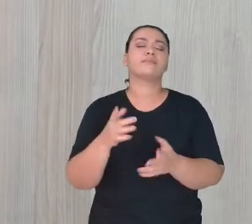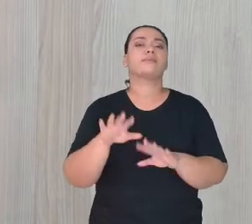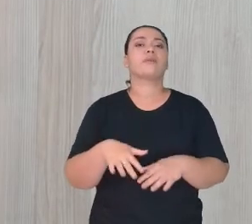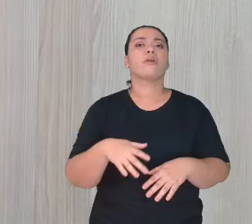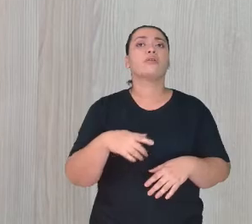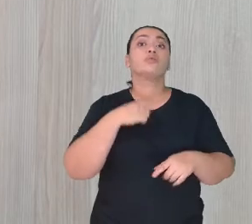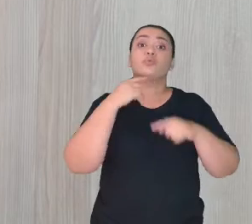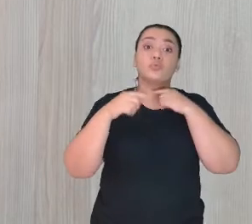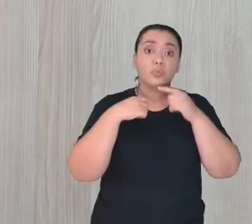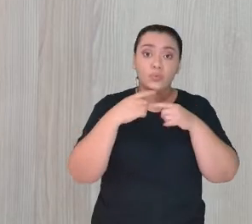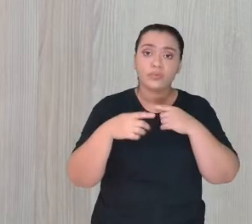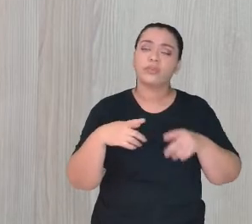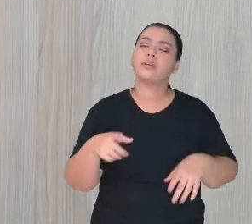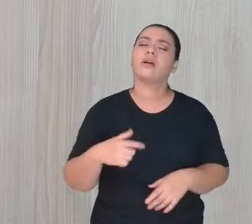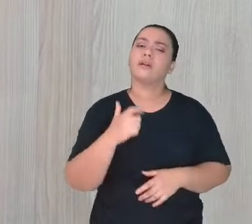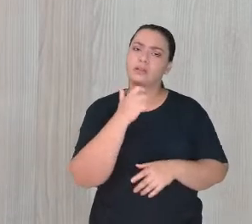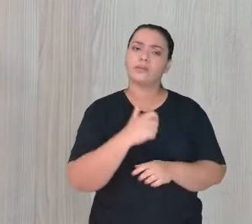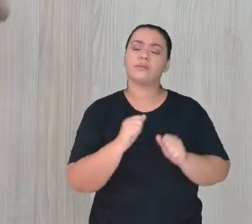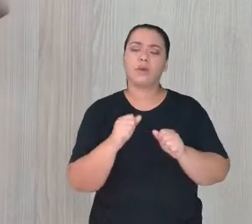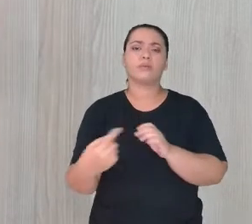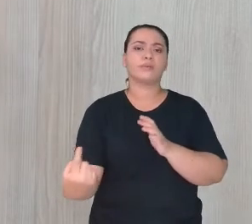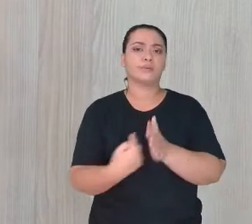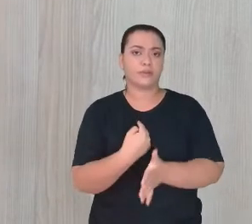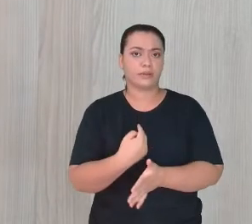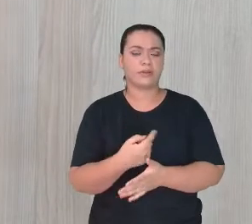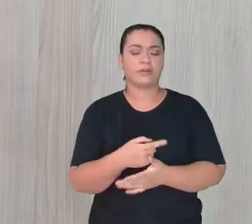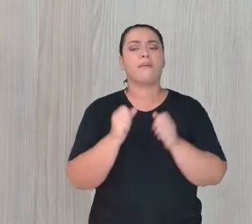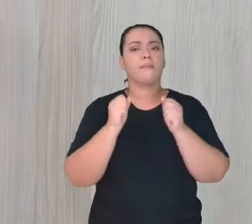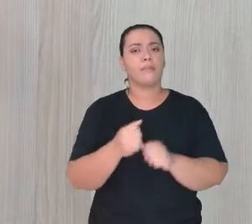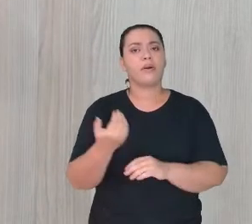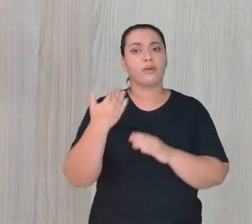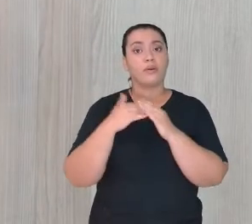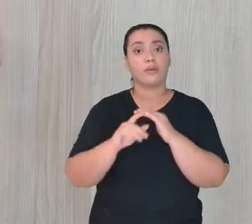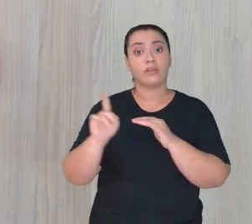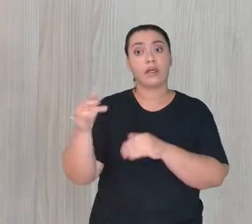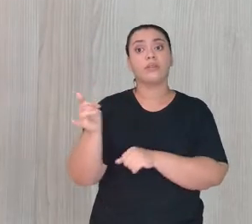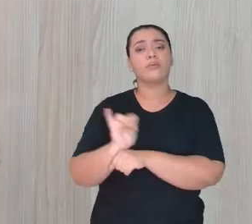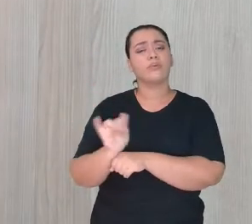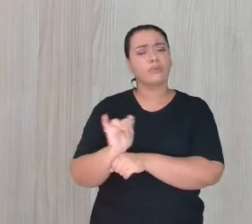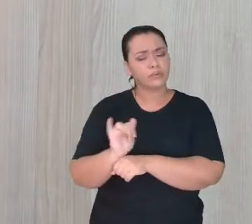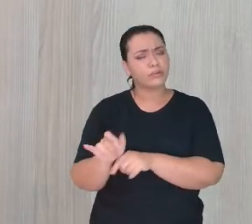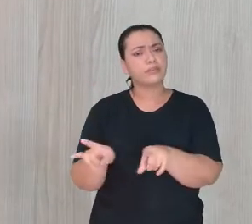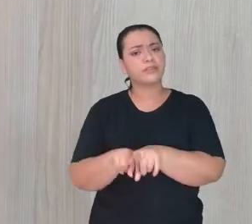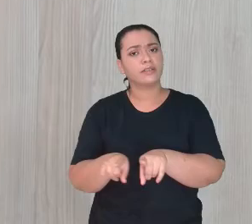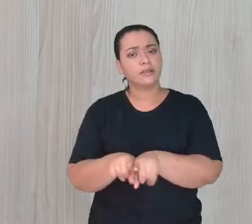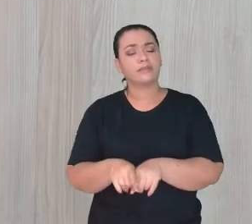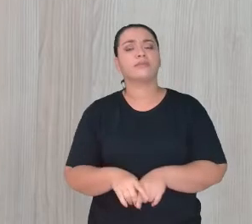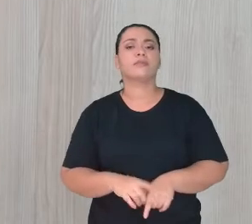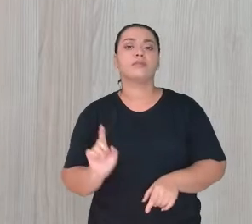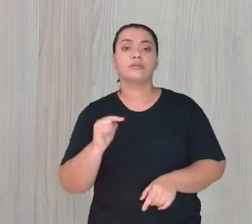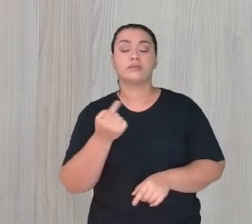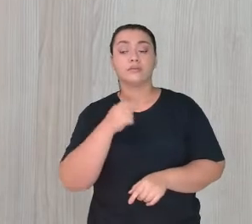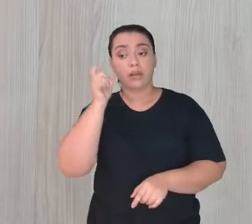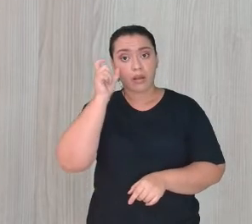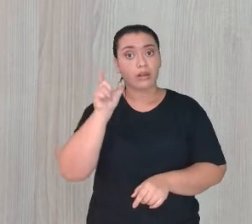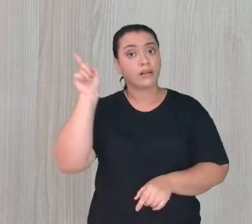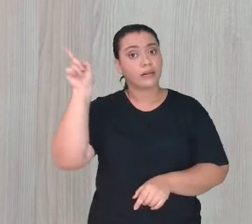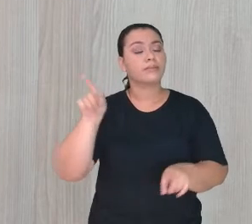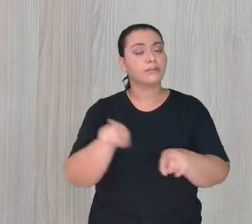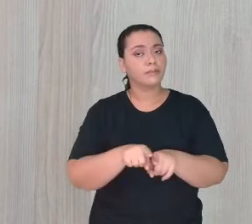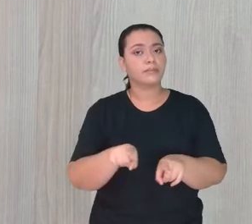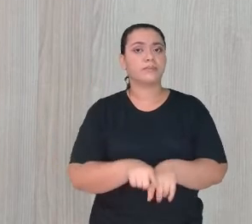dúvida, estamos à disposição, tá bom? Comente lá no vídeo do YouTube também. Estamos de olho lá